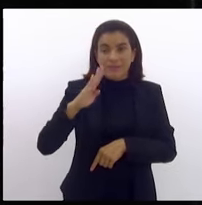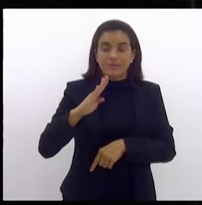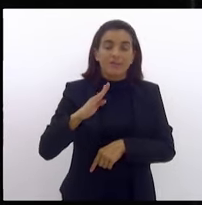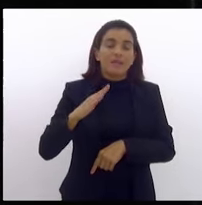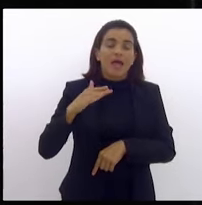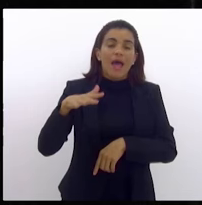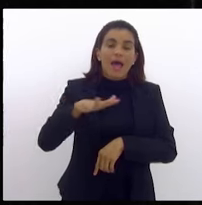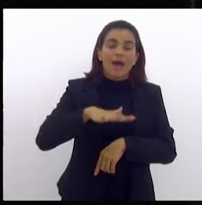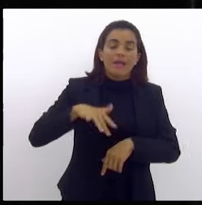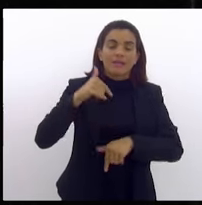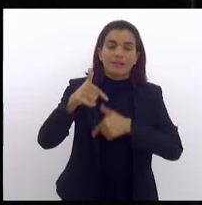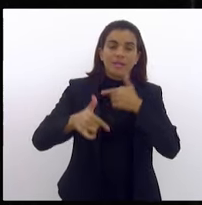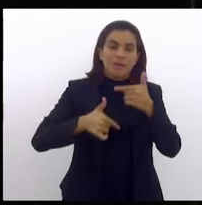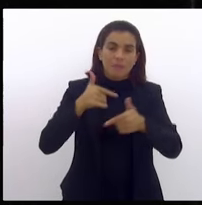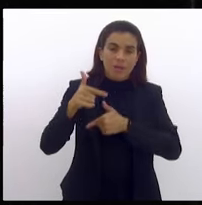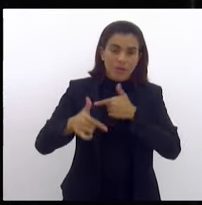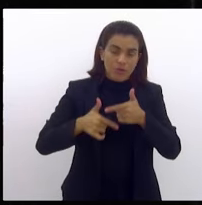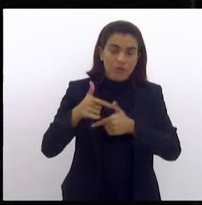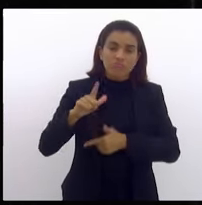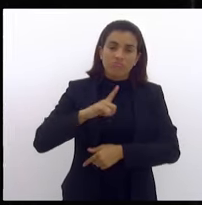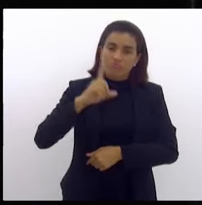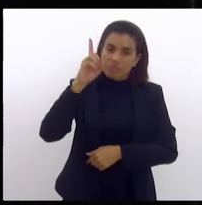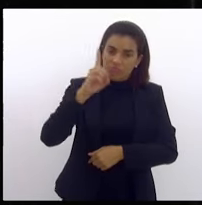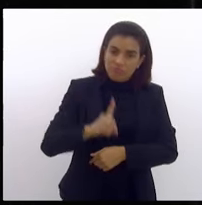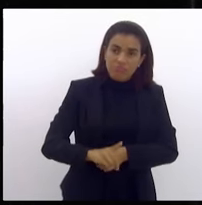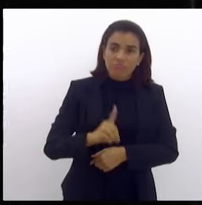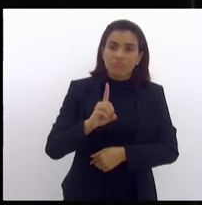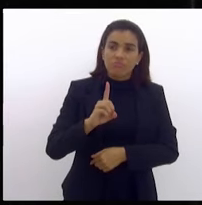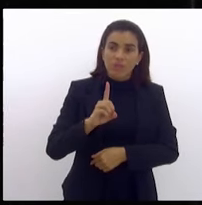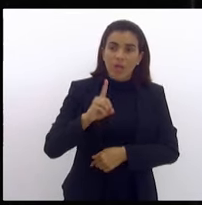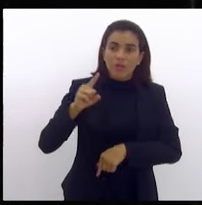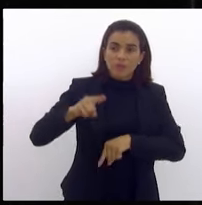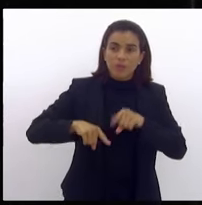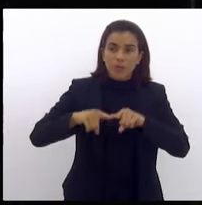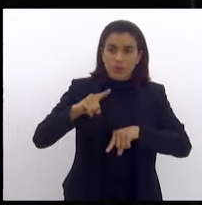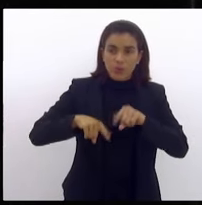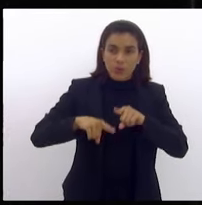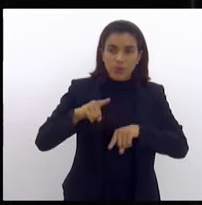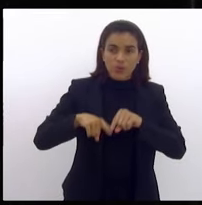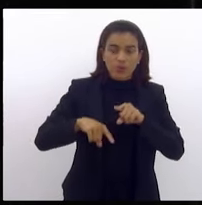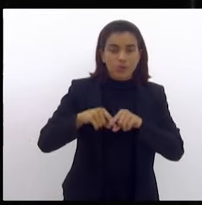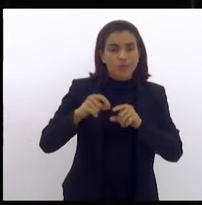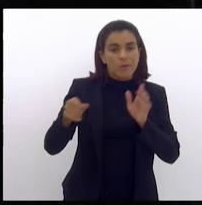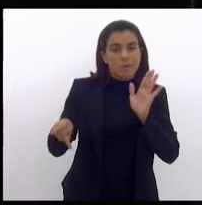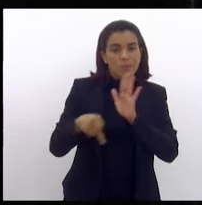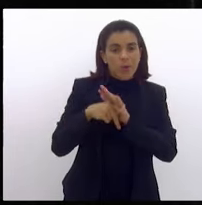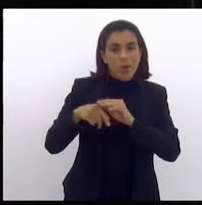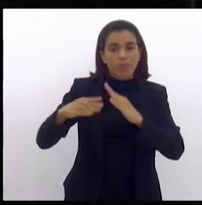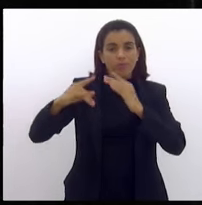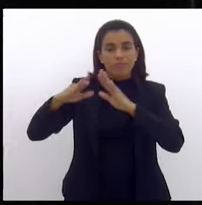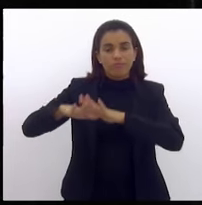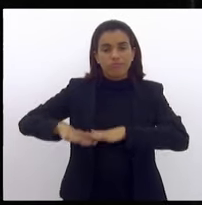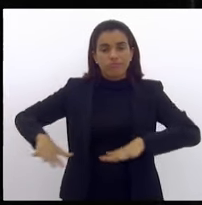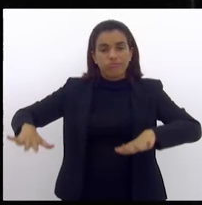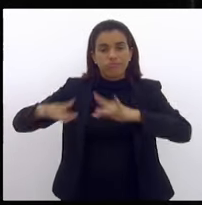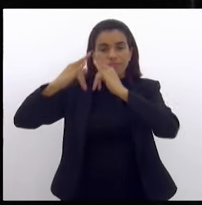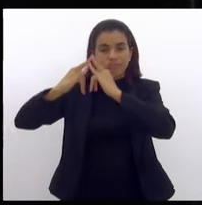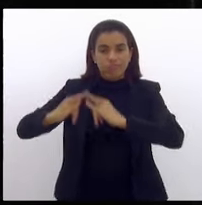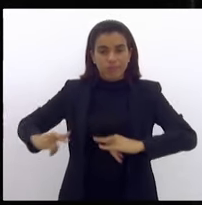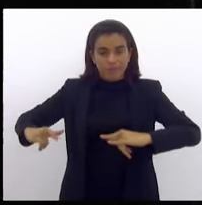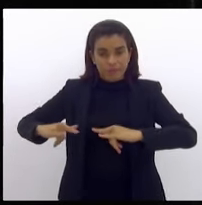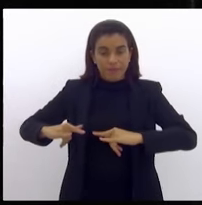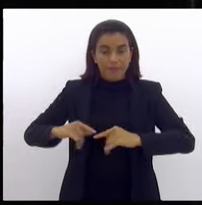classe trabalhadora, têm direito de acesso aos produtos que vêm dos nossos assentamentos.